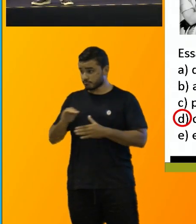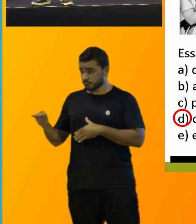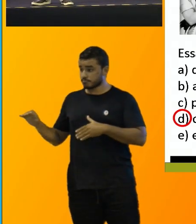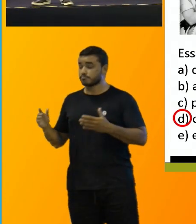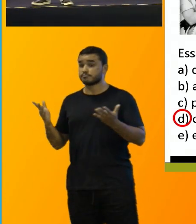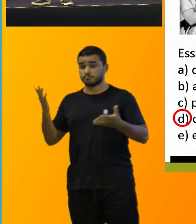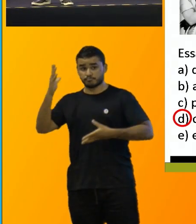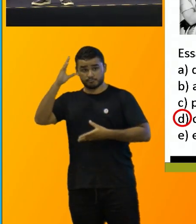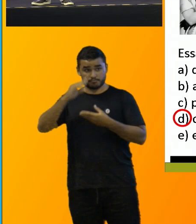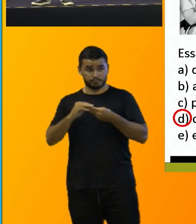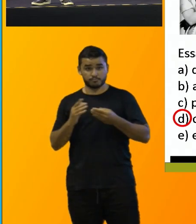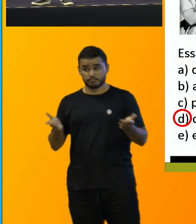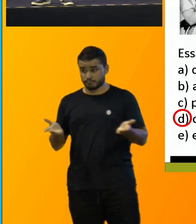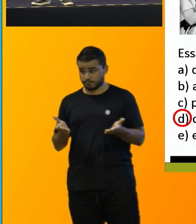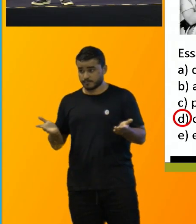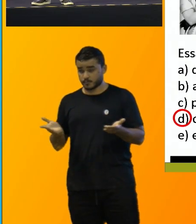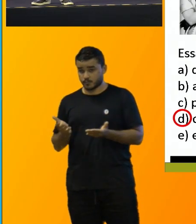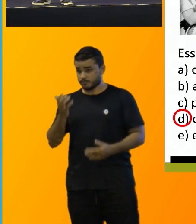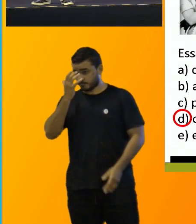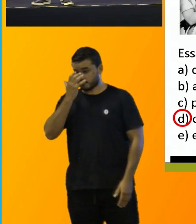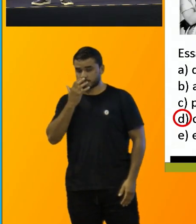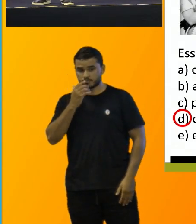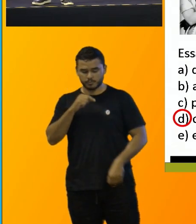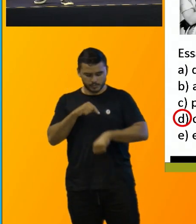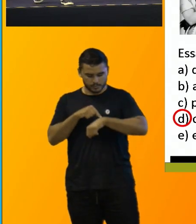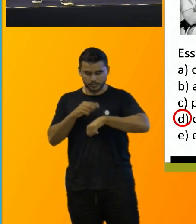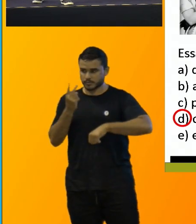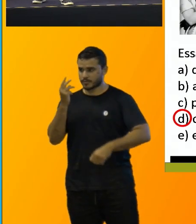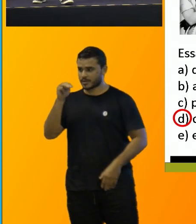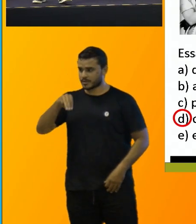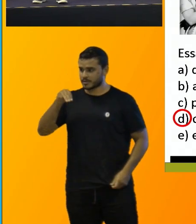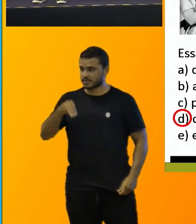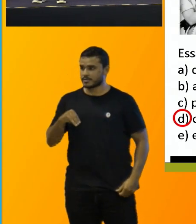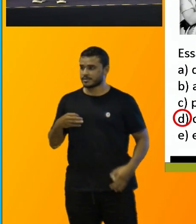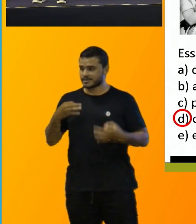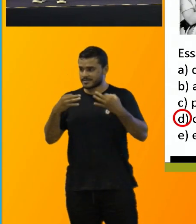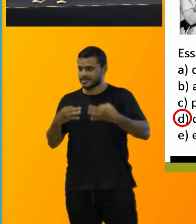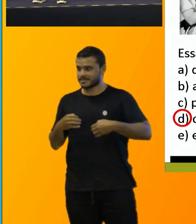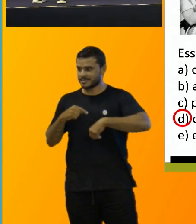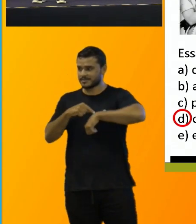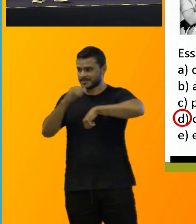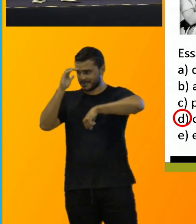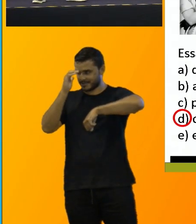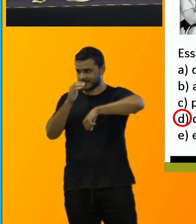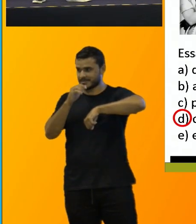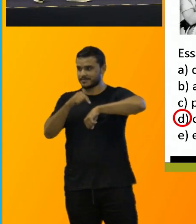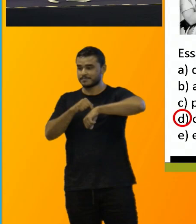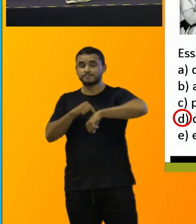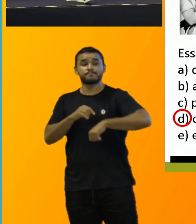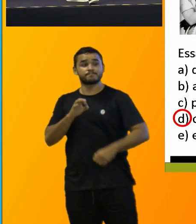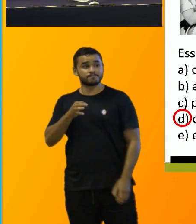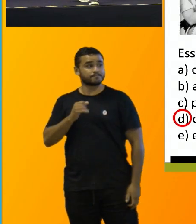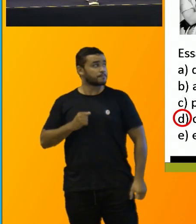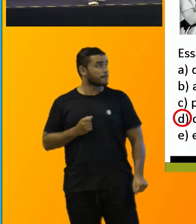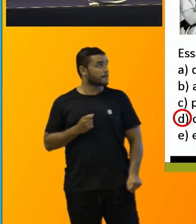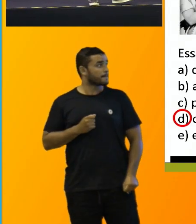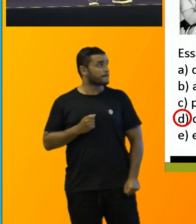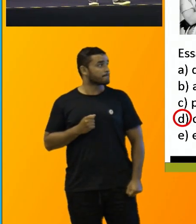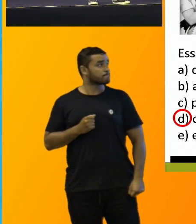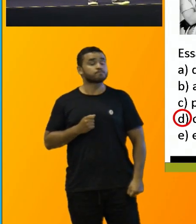né? Bem cravado, né? Faltam 2 minutos aqui. Eu sou extremamente disciplinado com o tempo, o Paulo Alex sabe disso.